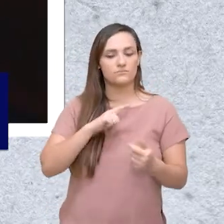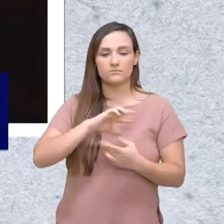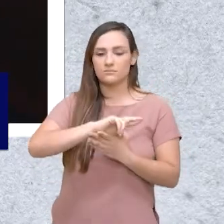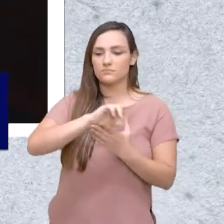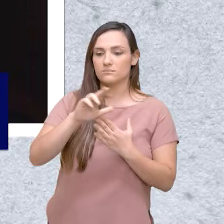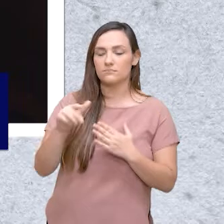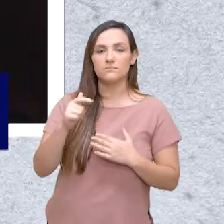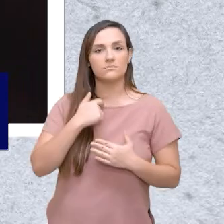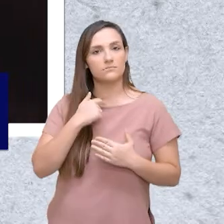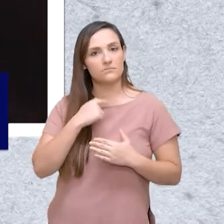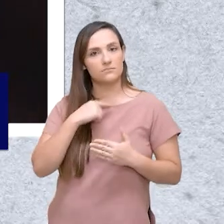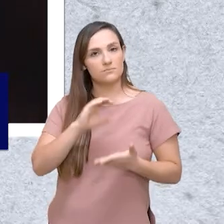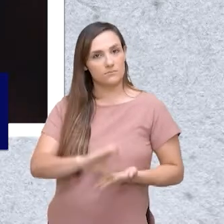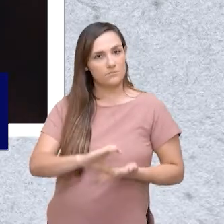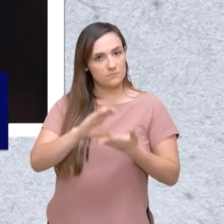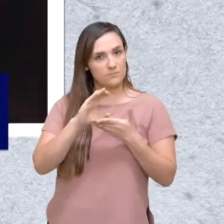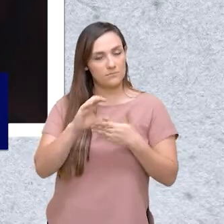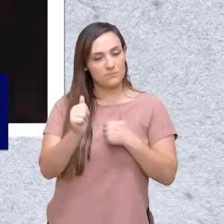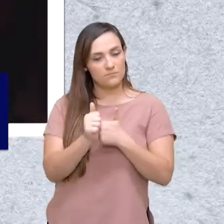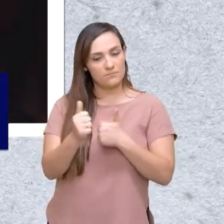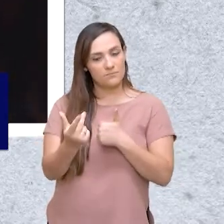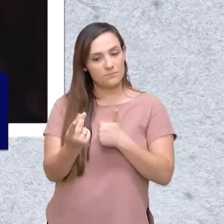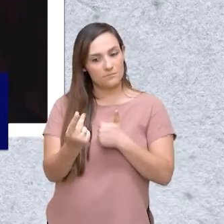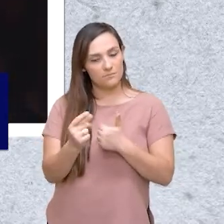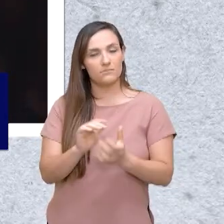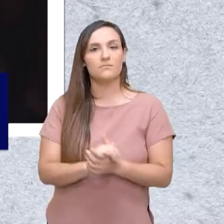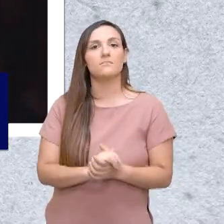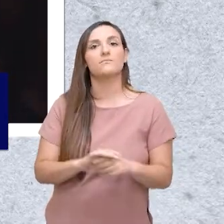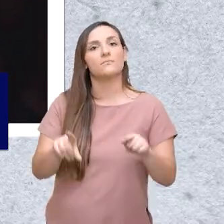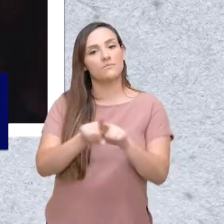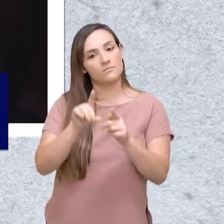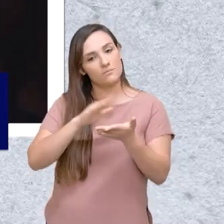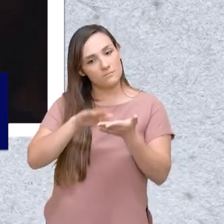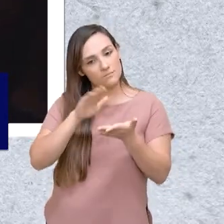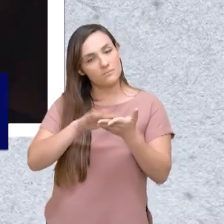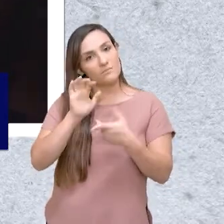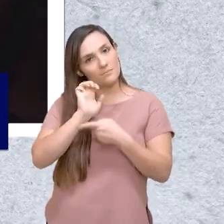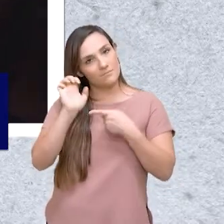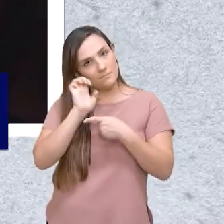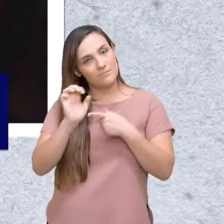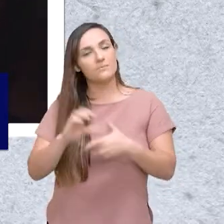conselheiro do Tribunal de Contas, secretário de Estado,